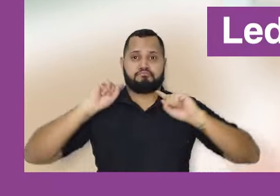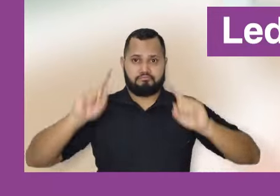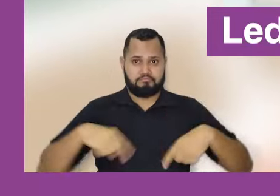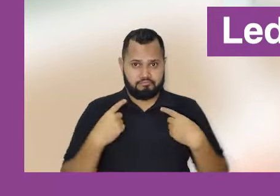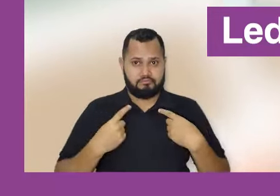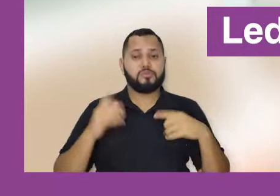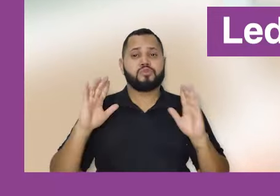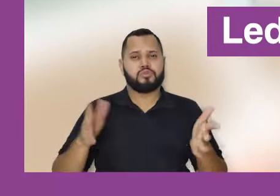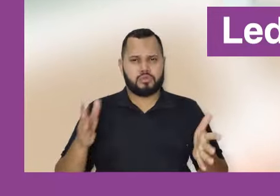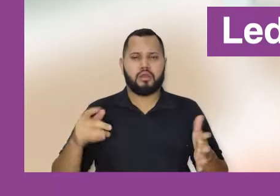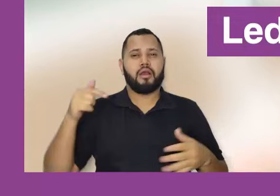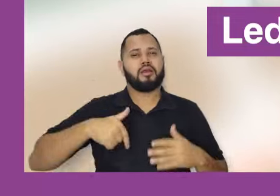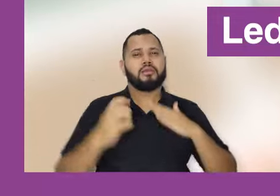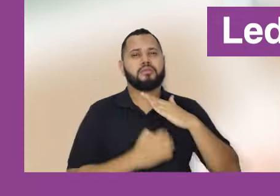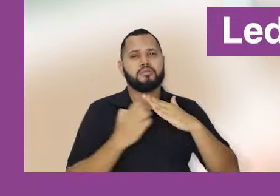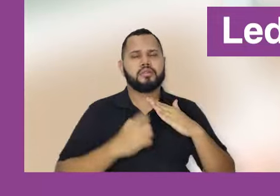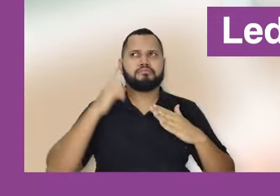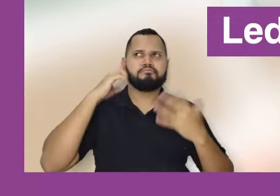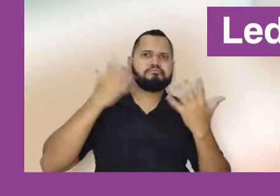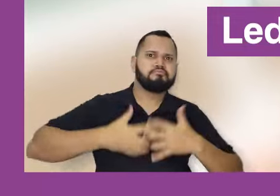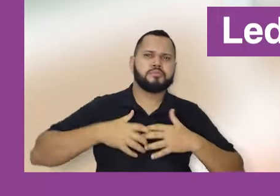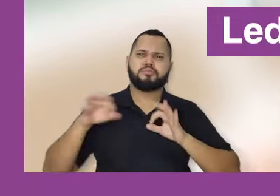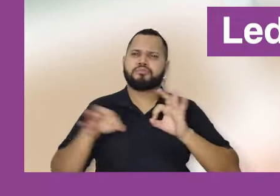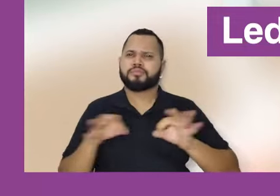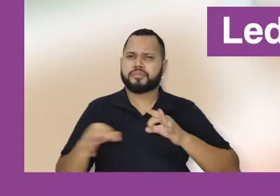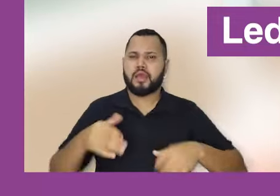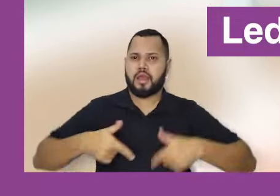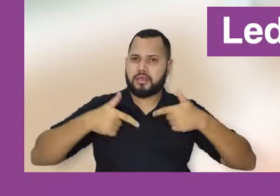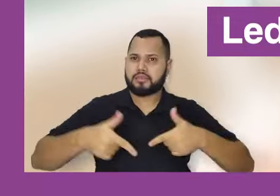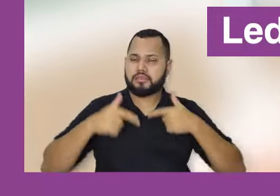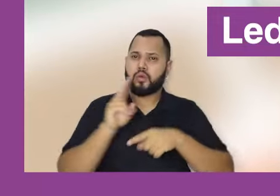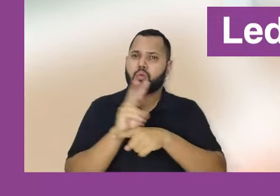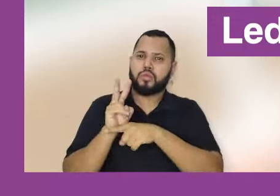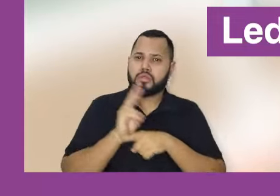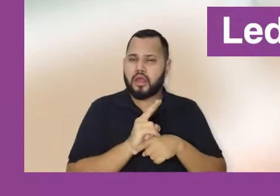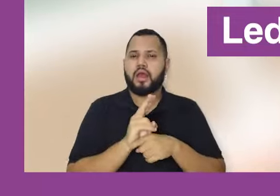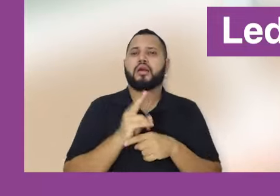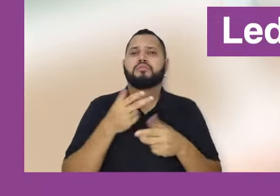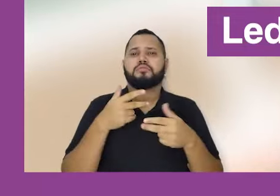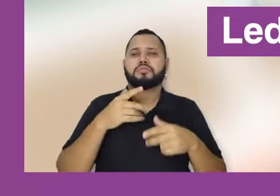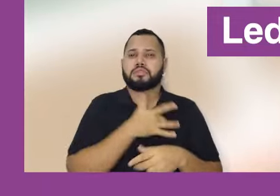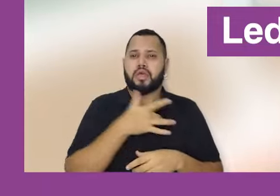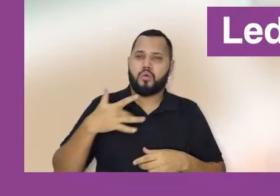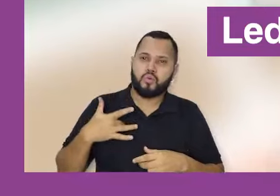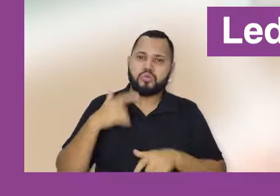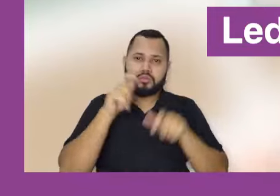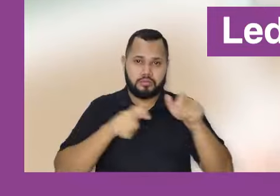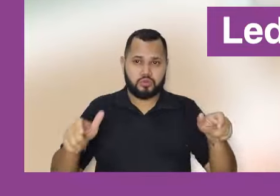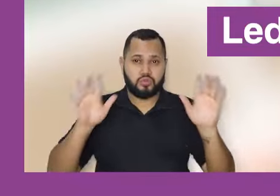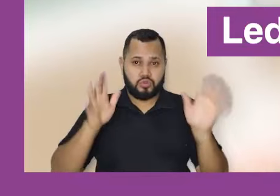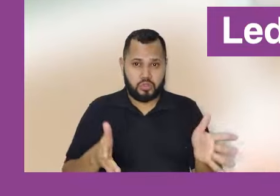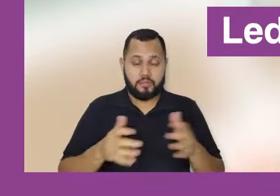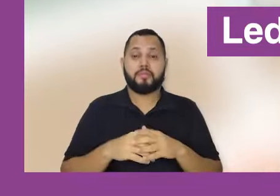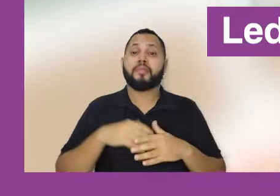desafiador acompanha-se antecipou com muitas ações de cuidado de preservação da saúde das pessoas